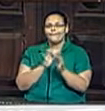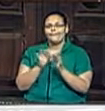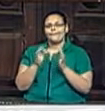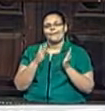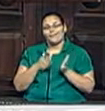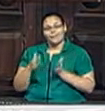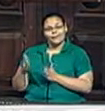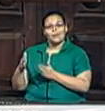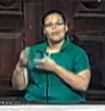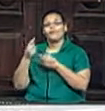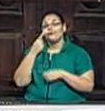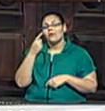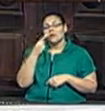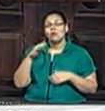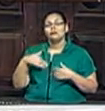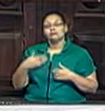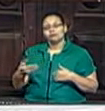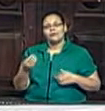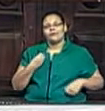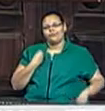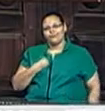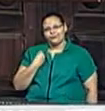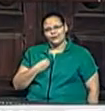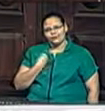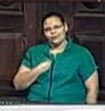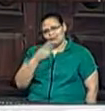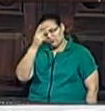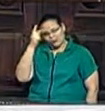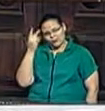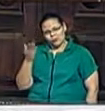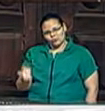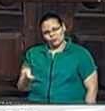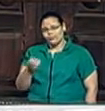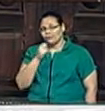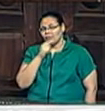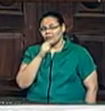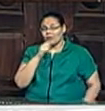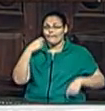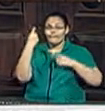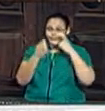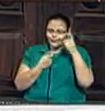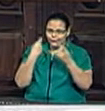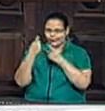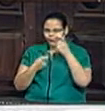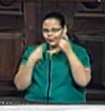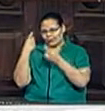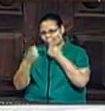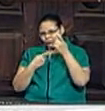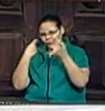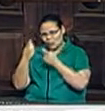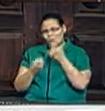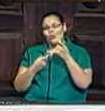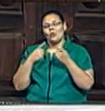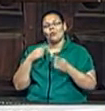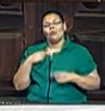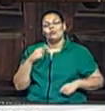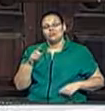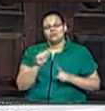planejamento de ver qual é o impacto na vida dessas pessoas, sem a preocupação com o